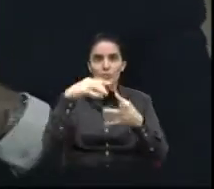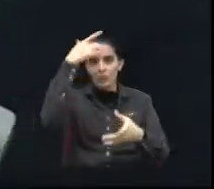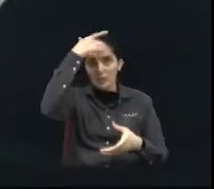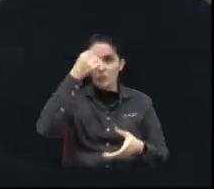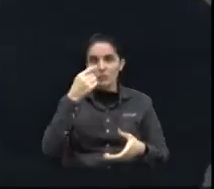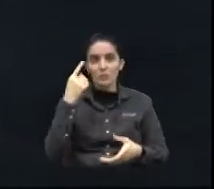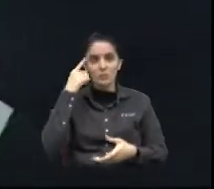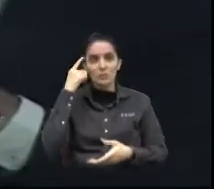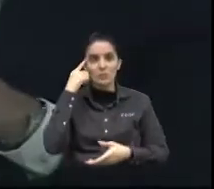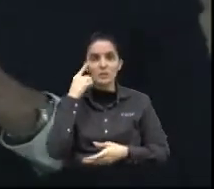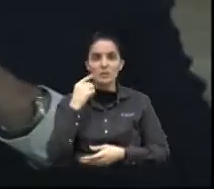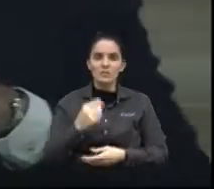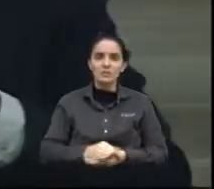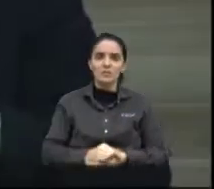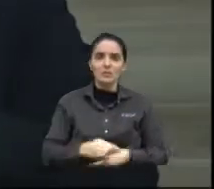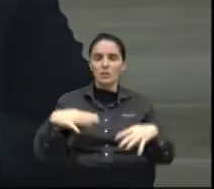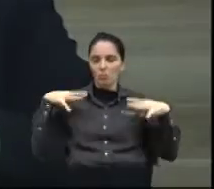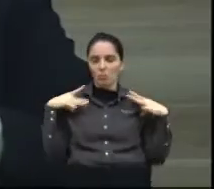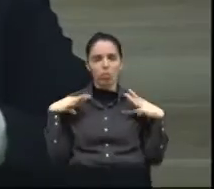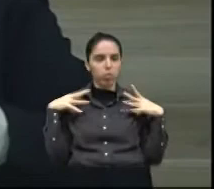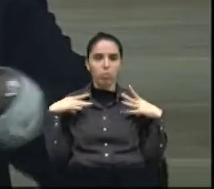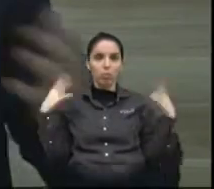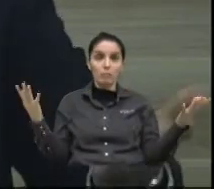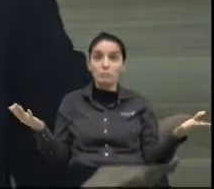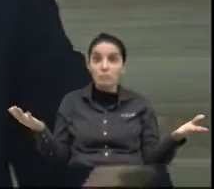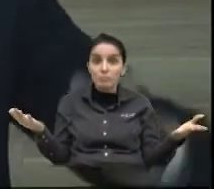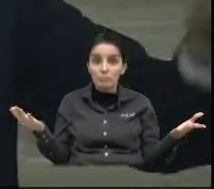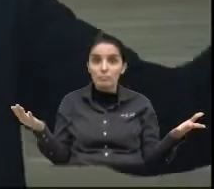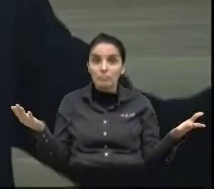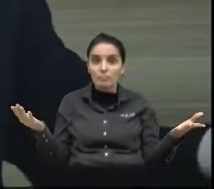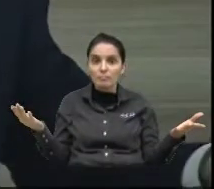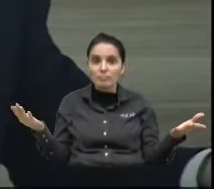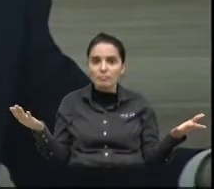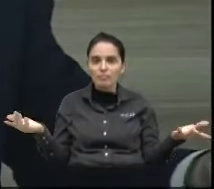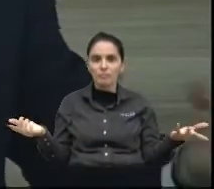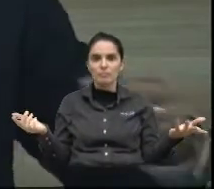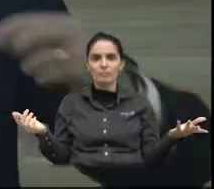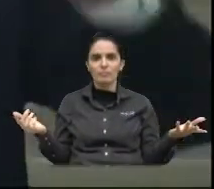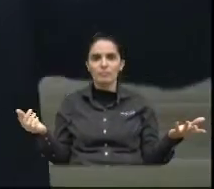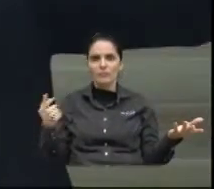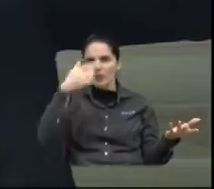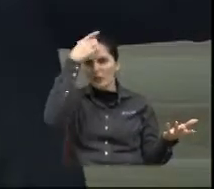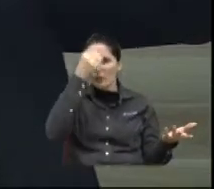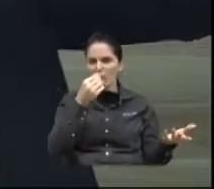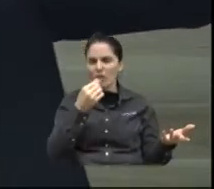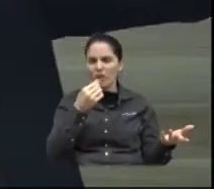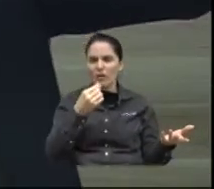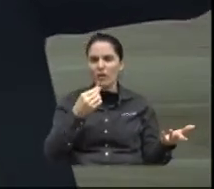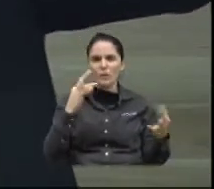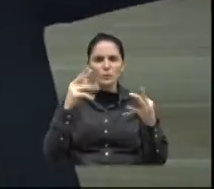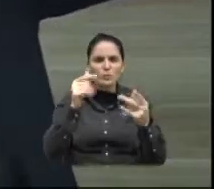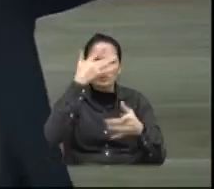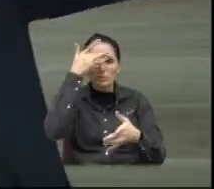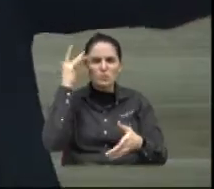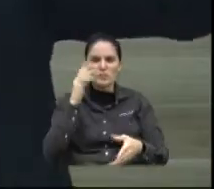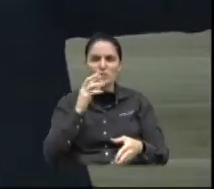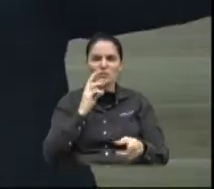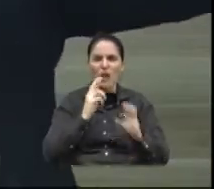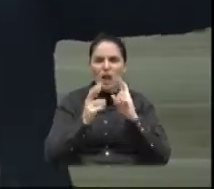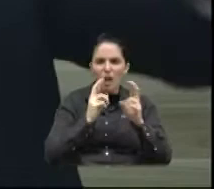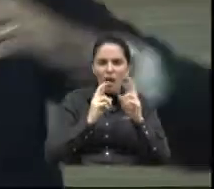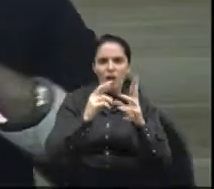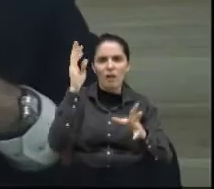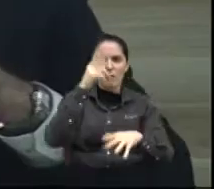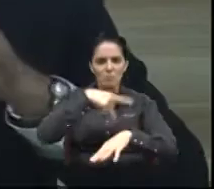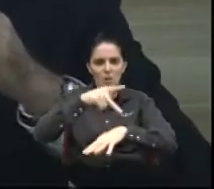sou vagabundo chamado de vagabundo um pouquinho está todo mundo reclamando do país mas em algum momento alguém já teve a humildade